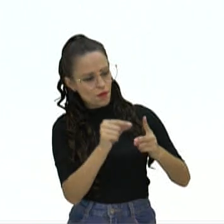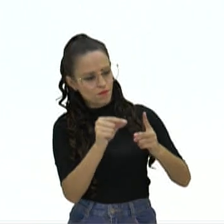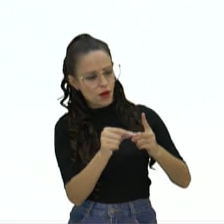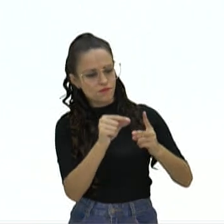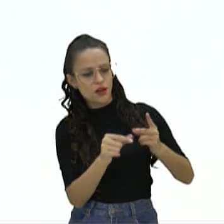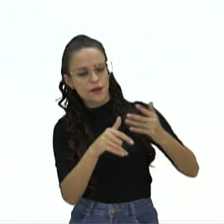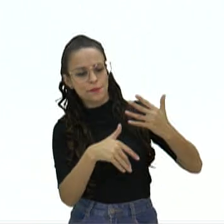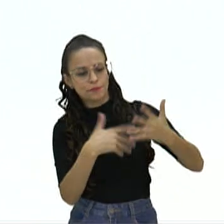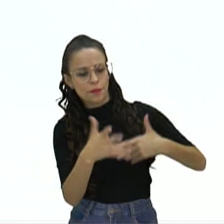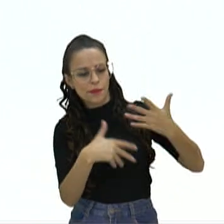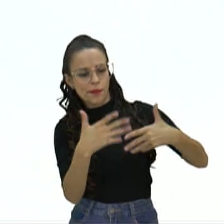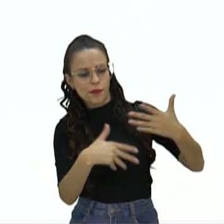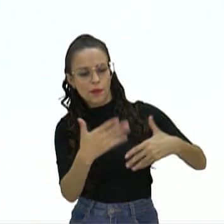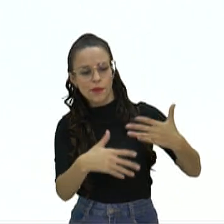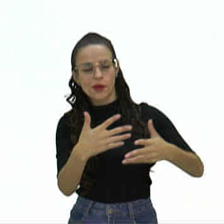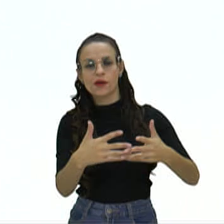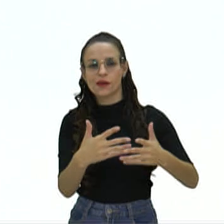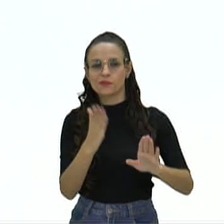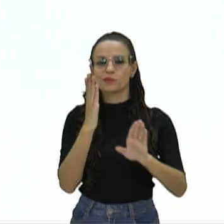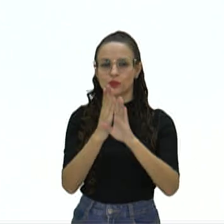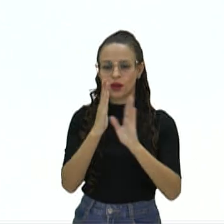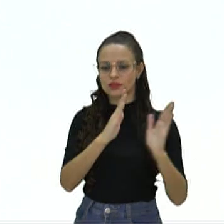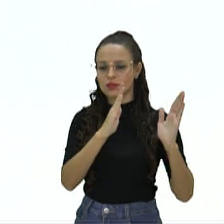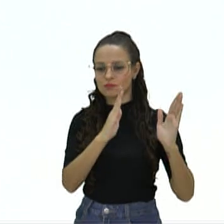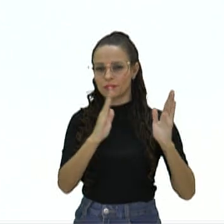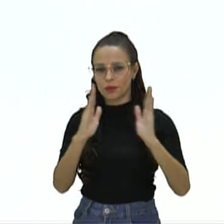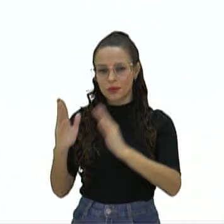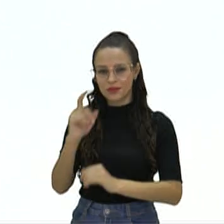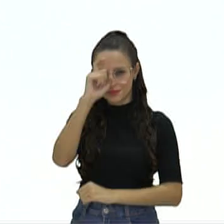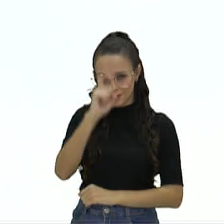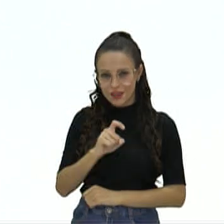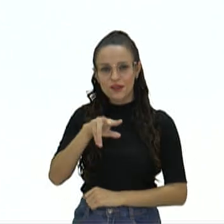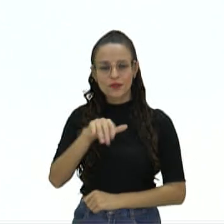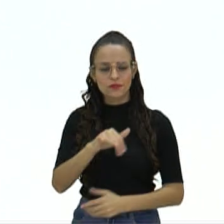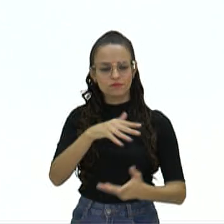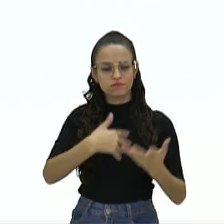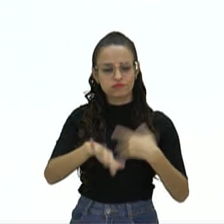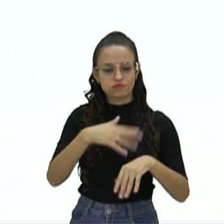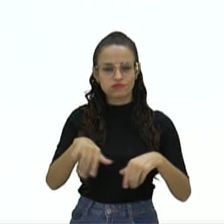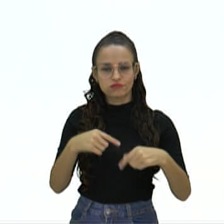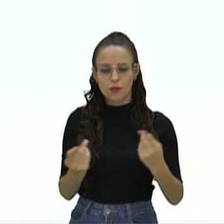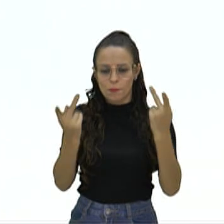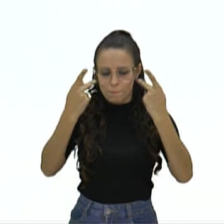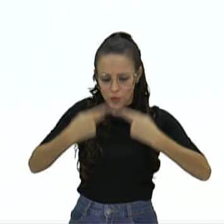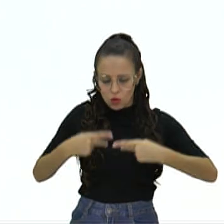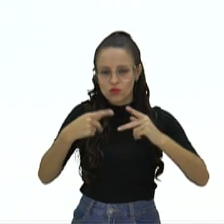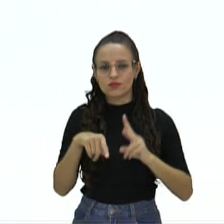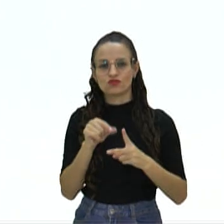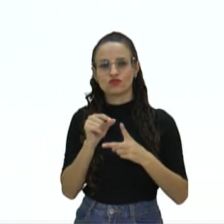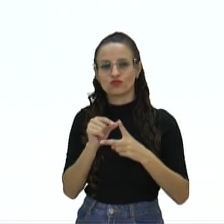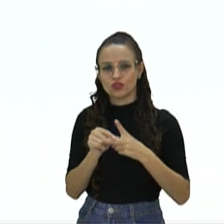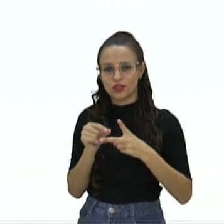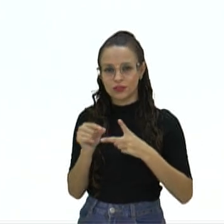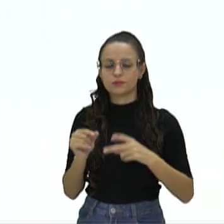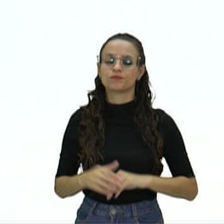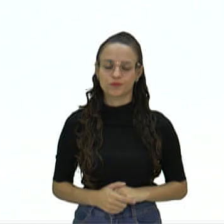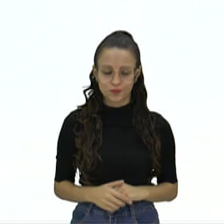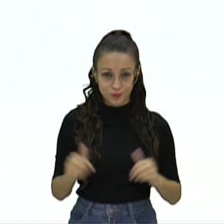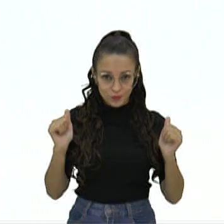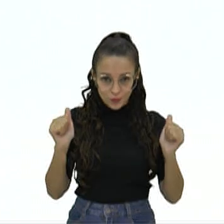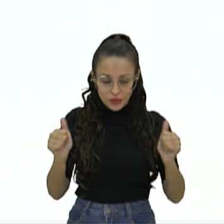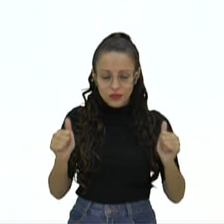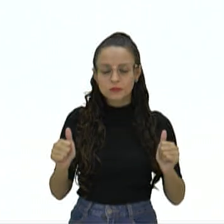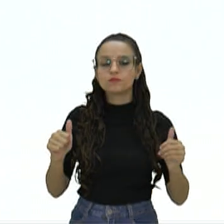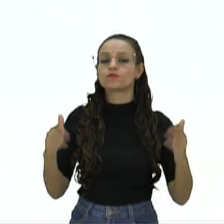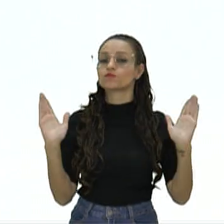desativados pelo ciclo menstrual. Então, de uma forma ou de outra, ela vai bagunçar tudo isso aqui. Beleza? O que vamos ver na aula de